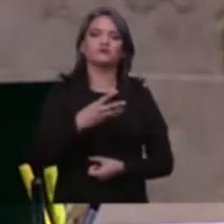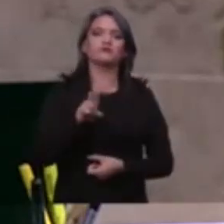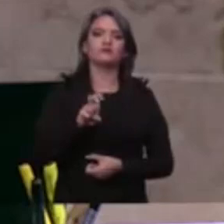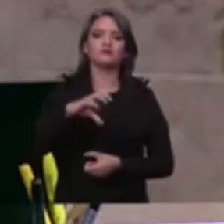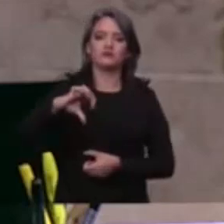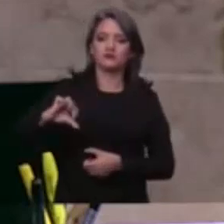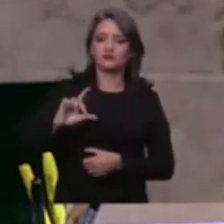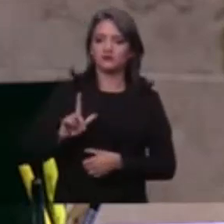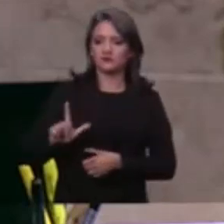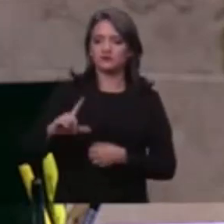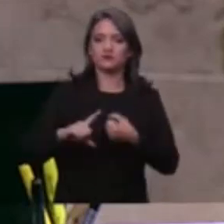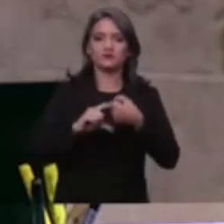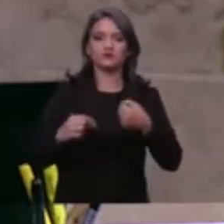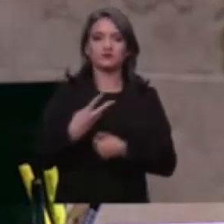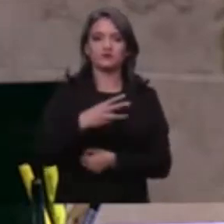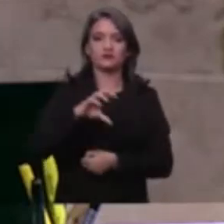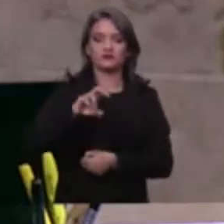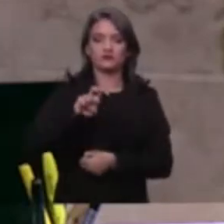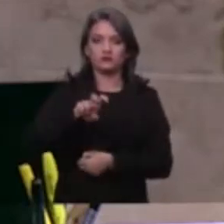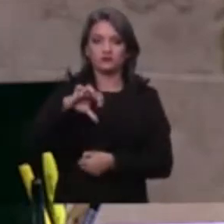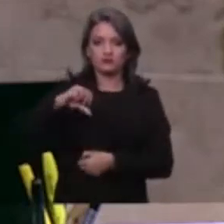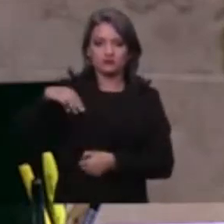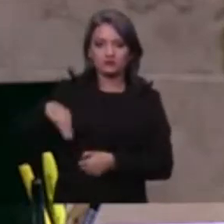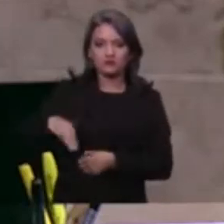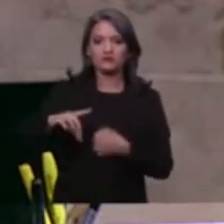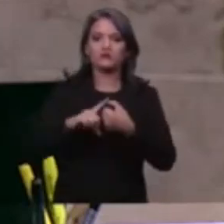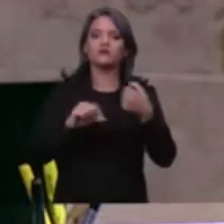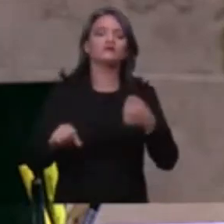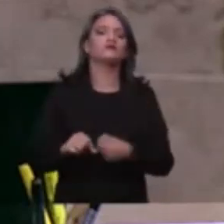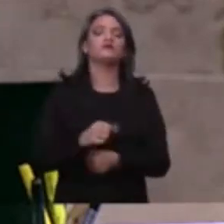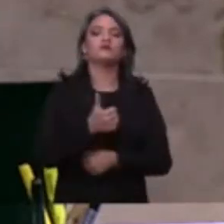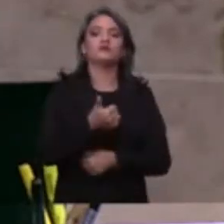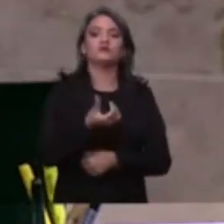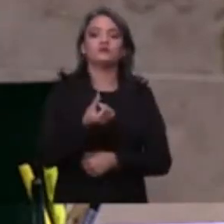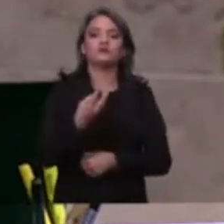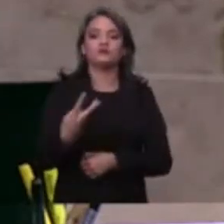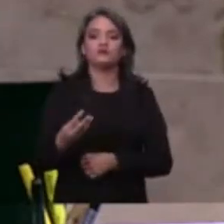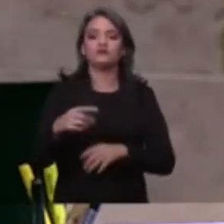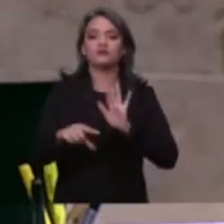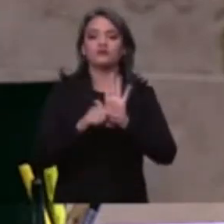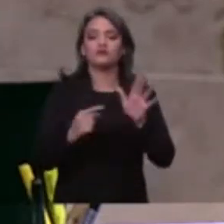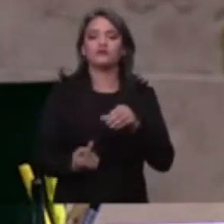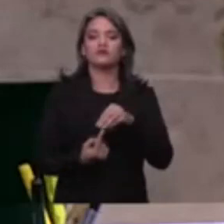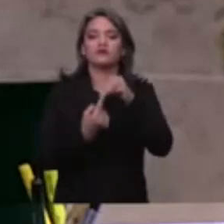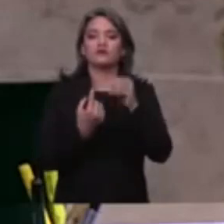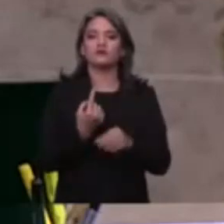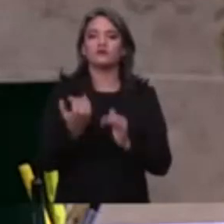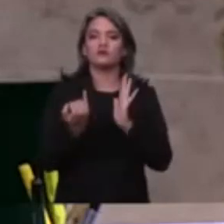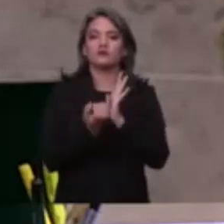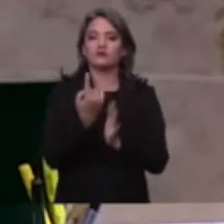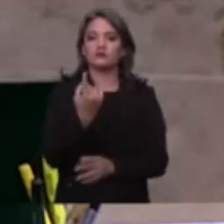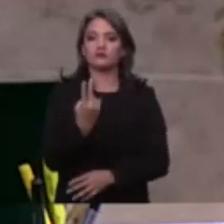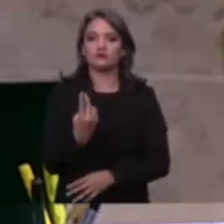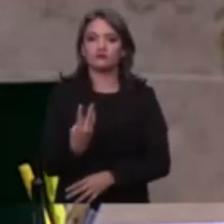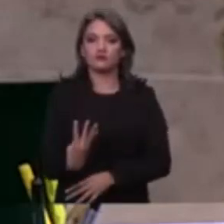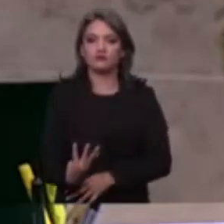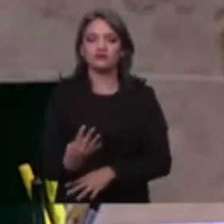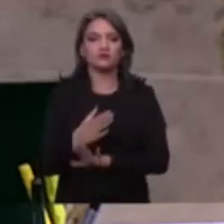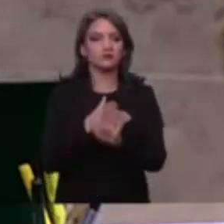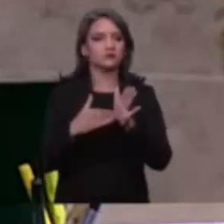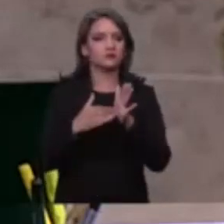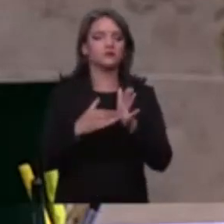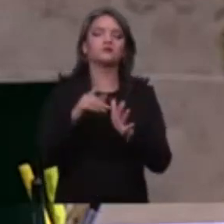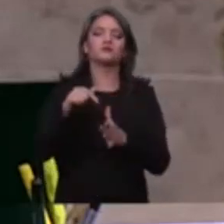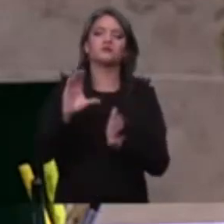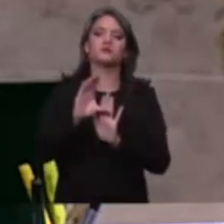359L, artigo 359M, artigo 63, parágrafo único, 1, 2, 3 e 4, todos do Código Penal,